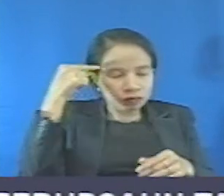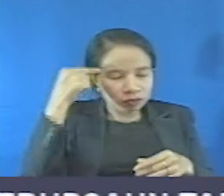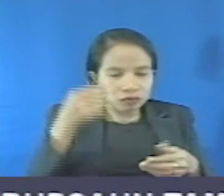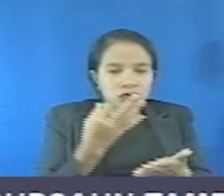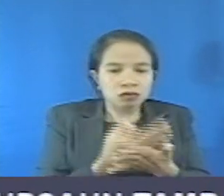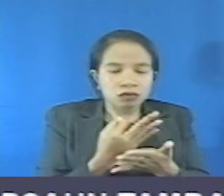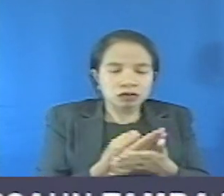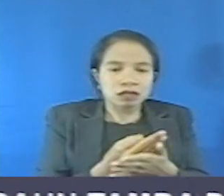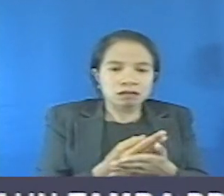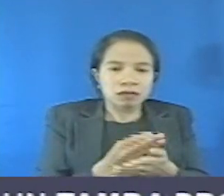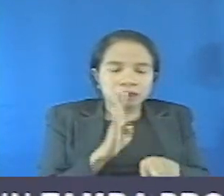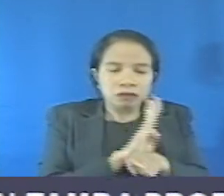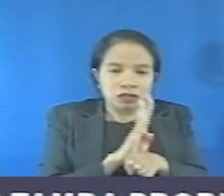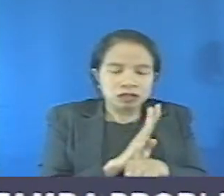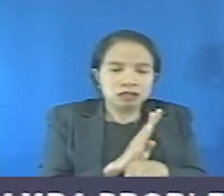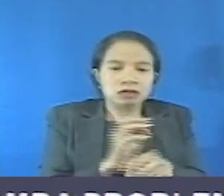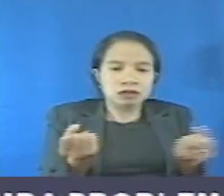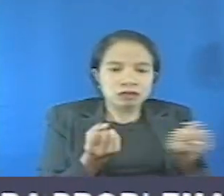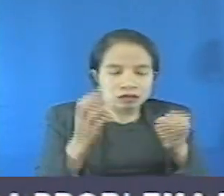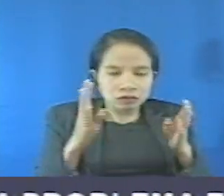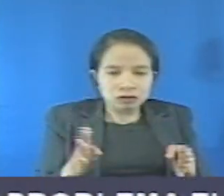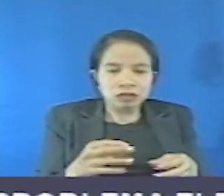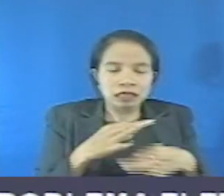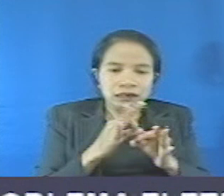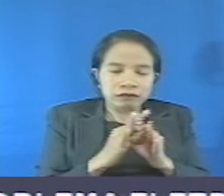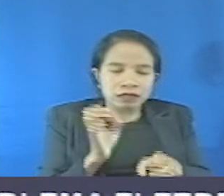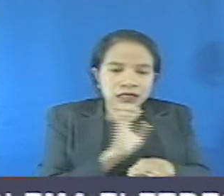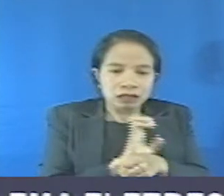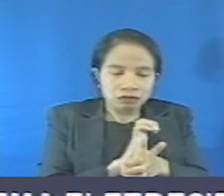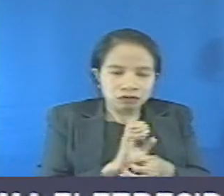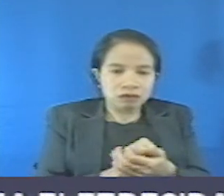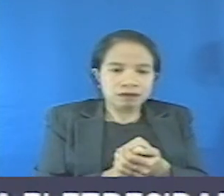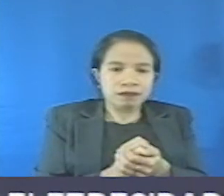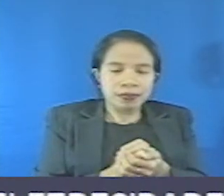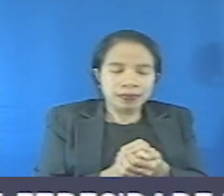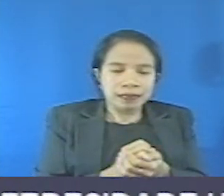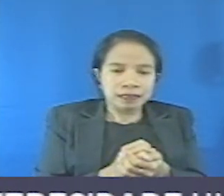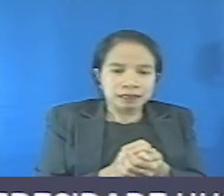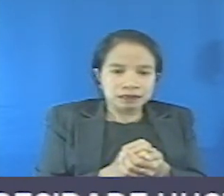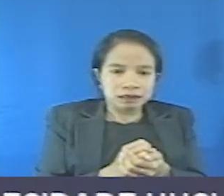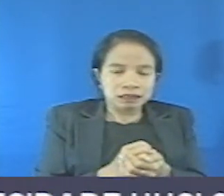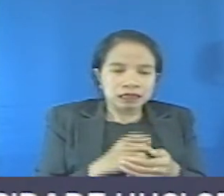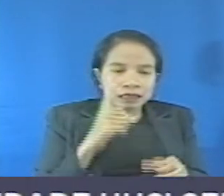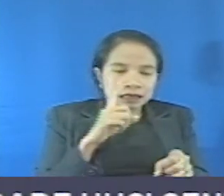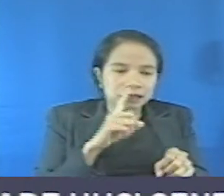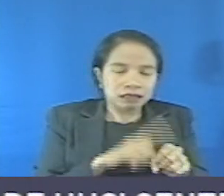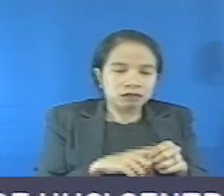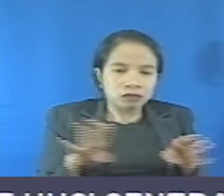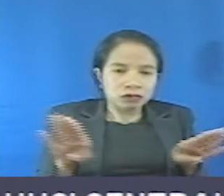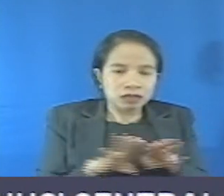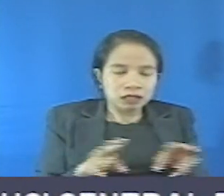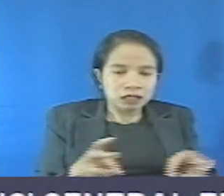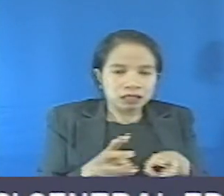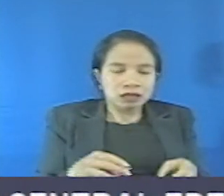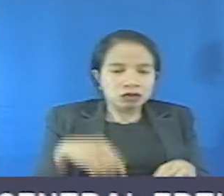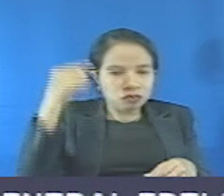negociante no condutores sobre recupera fali rendimento, nebelacon e período cerca sanitária. O governo foi apoio para